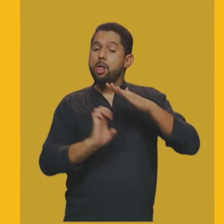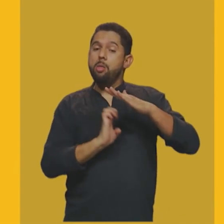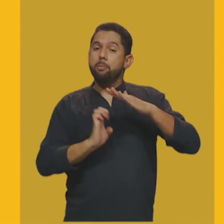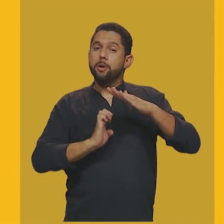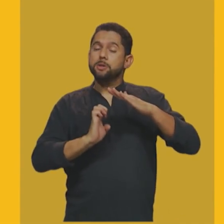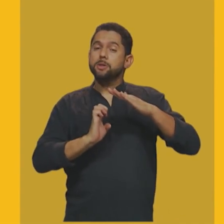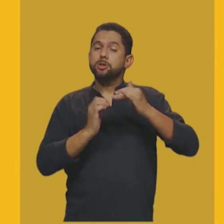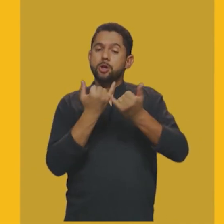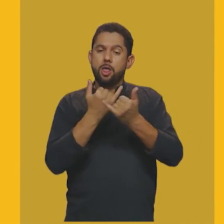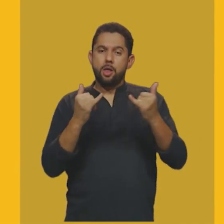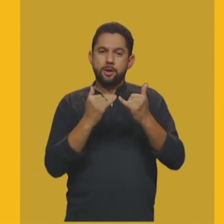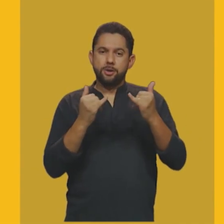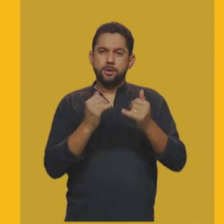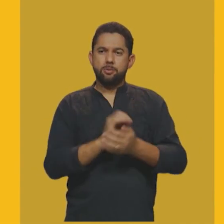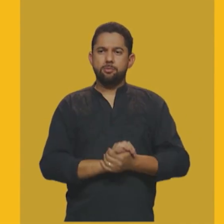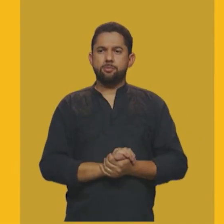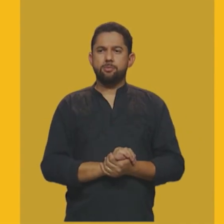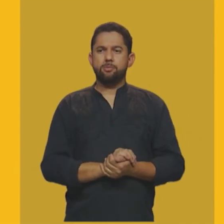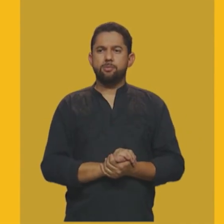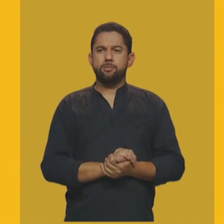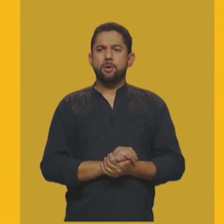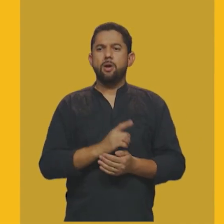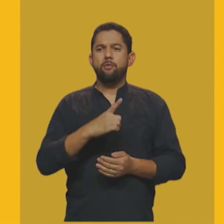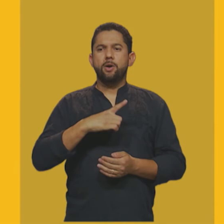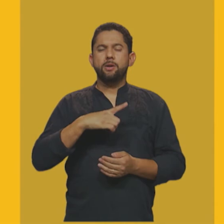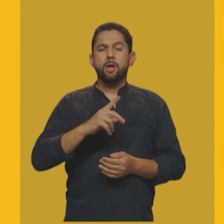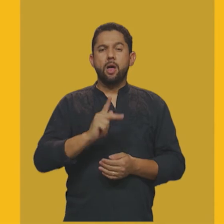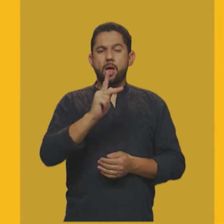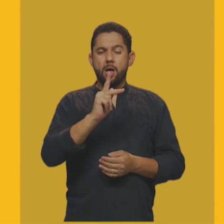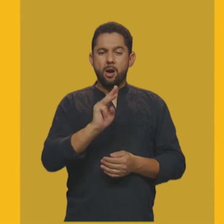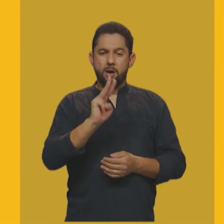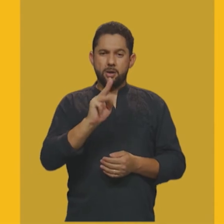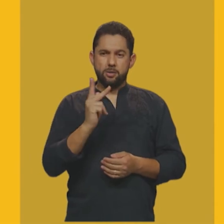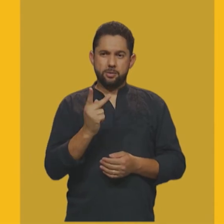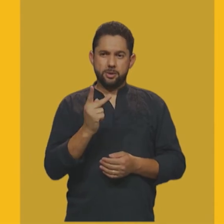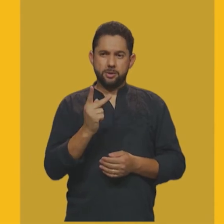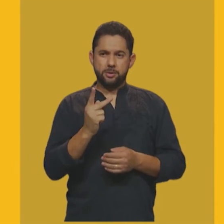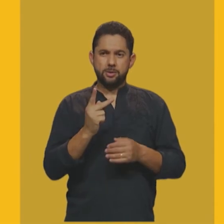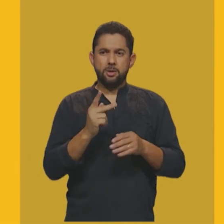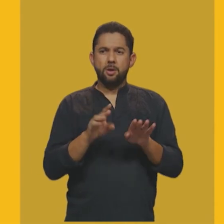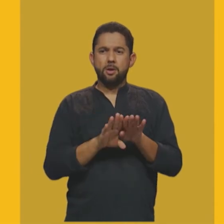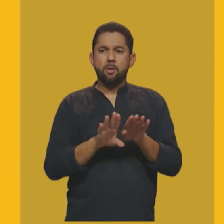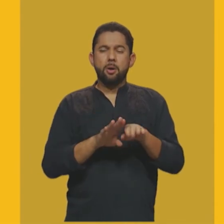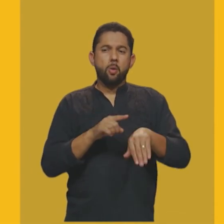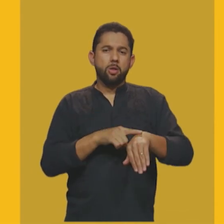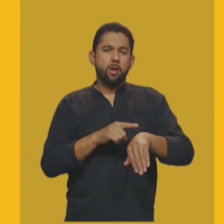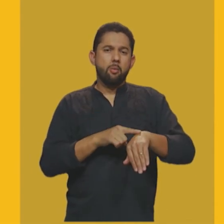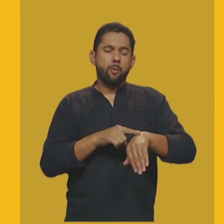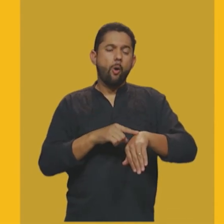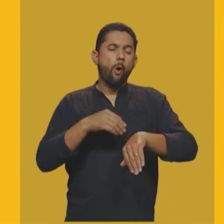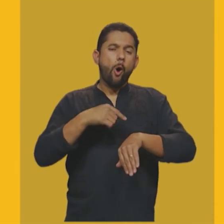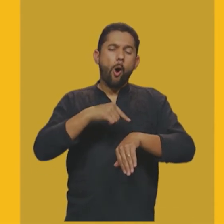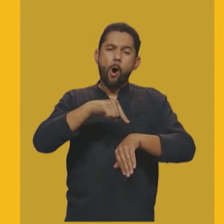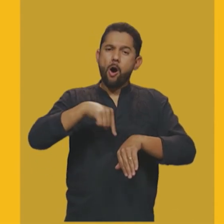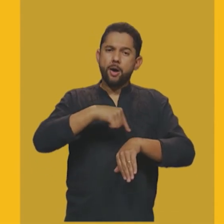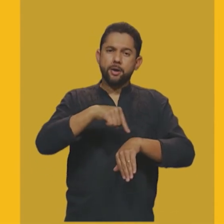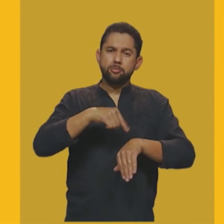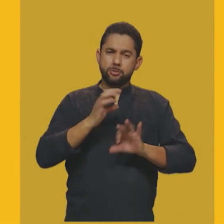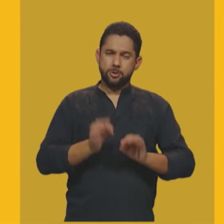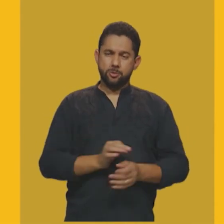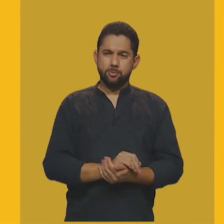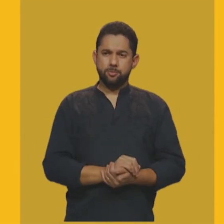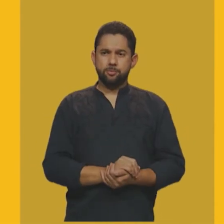vai ser a potência em quilowatts e o tempo em horas. Tá ok? E a unidade de